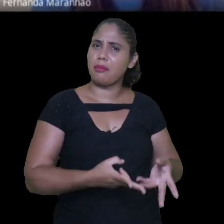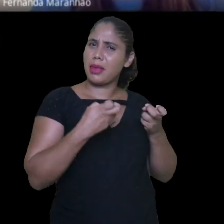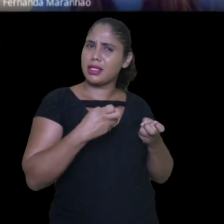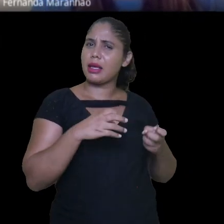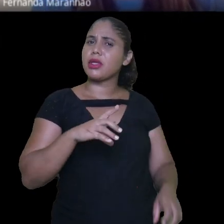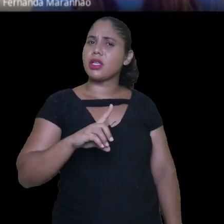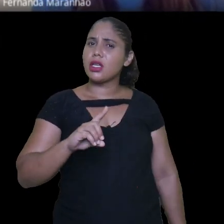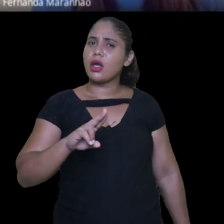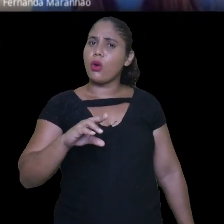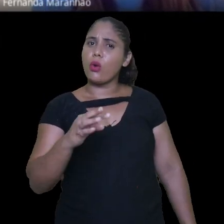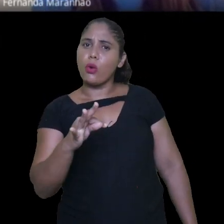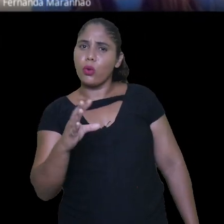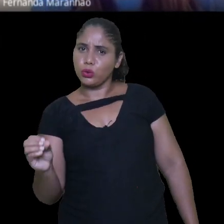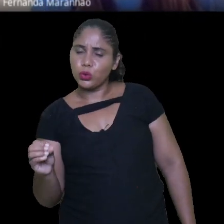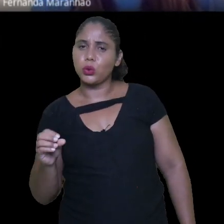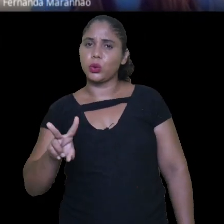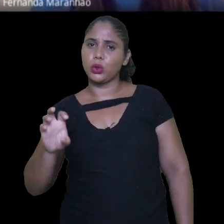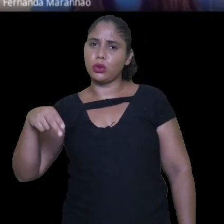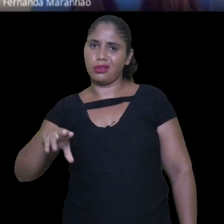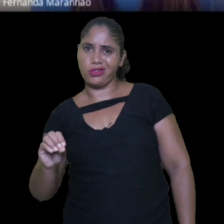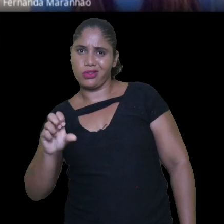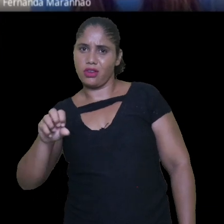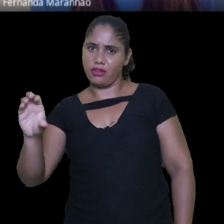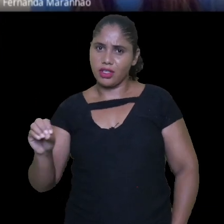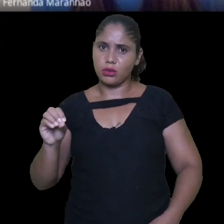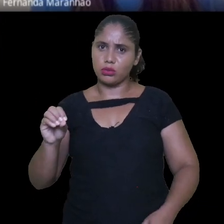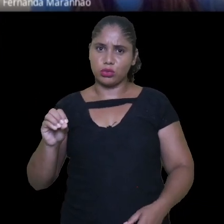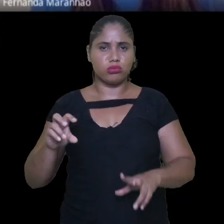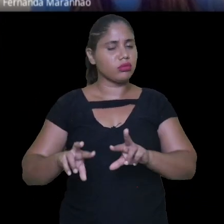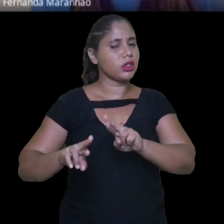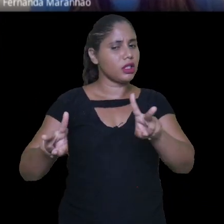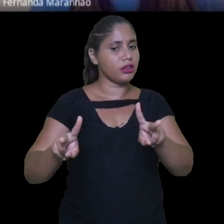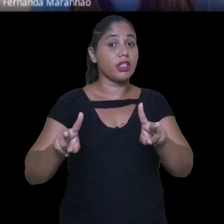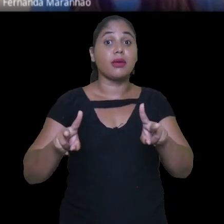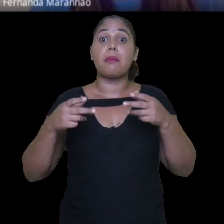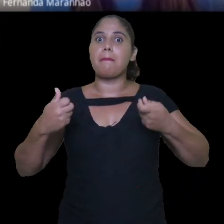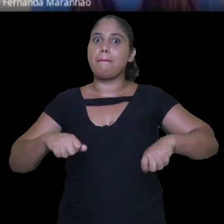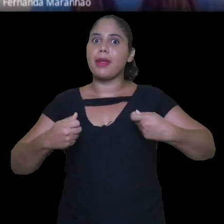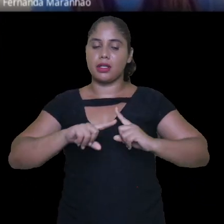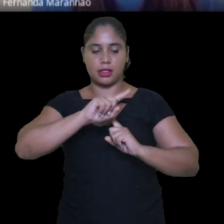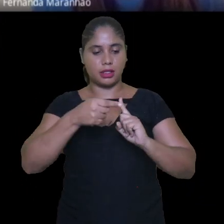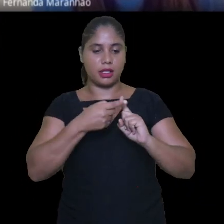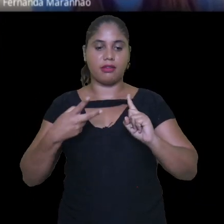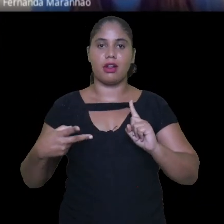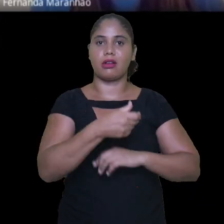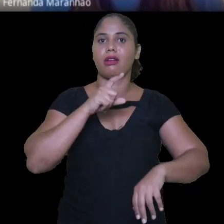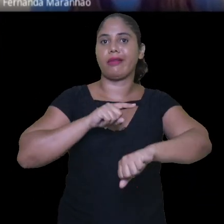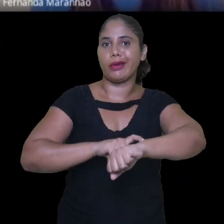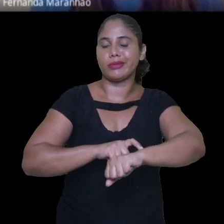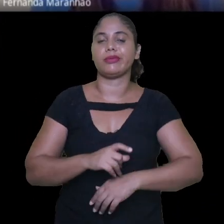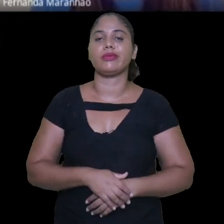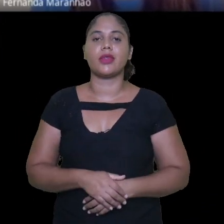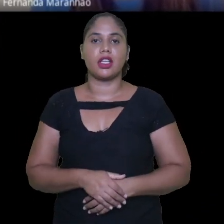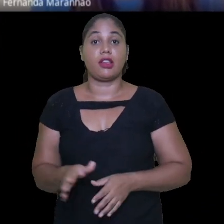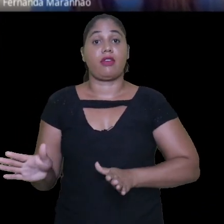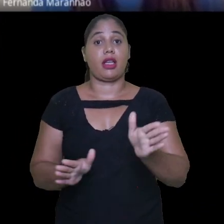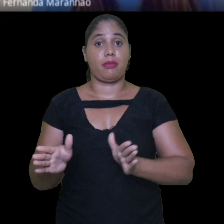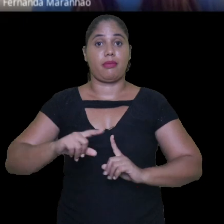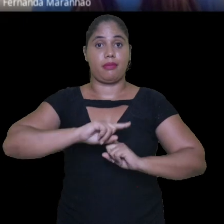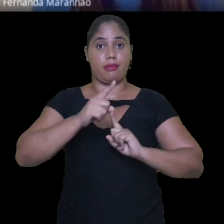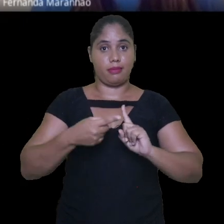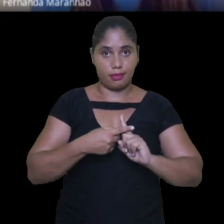36 semanas. Esse bebê é um bebê que já está com mais idade gestacional, que já está provavelmente com mais